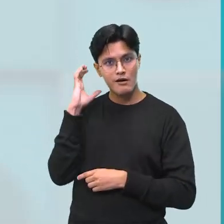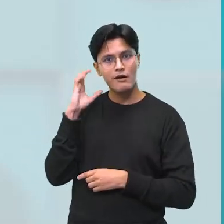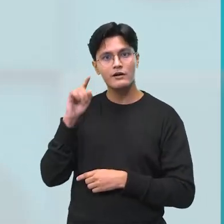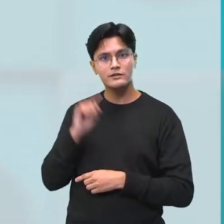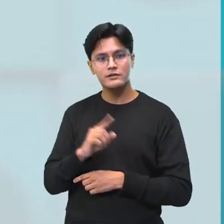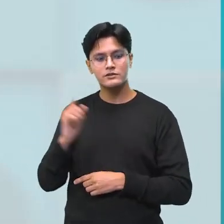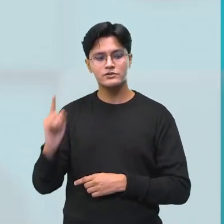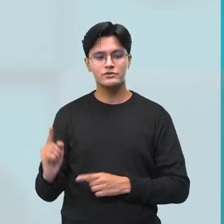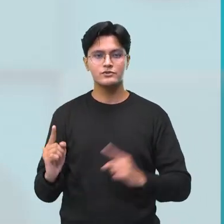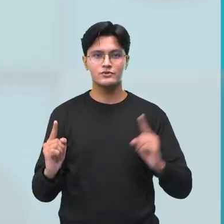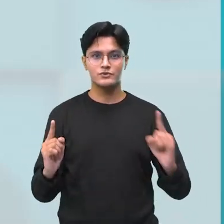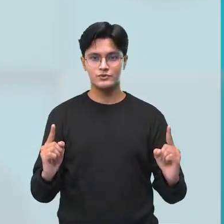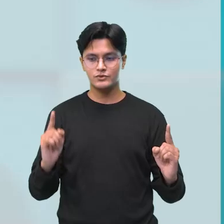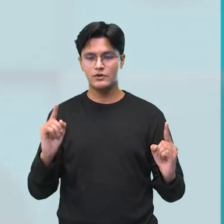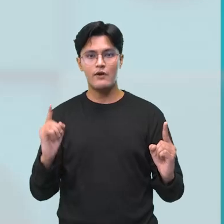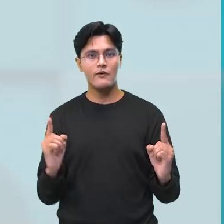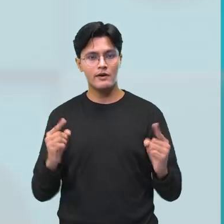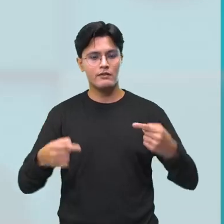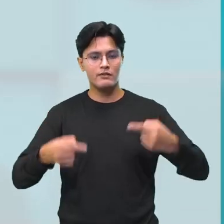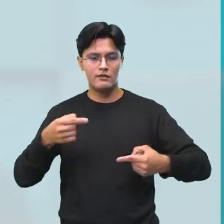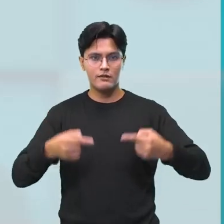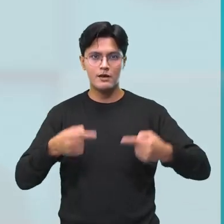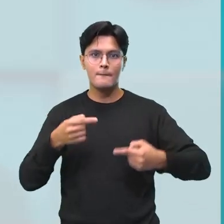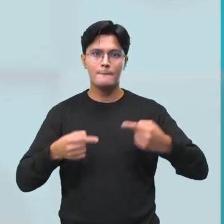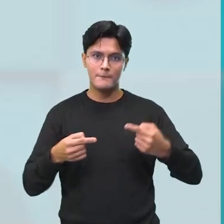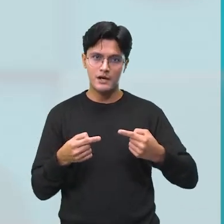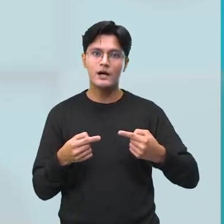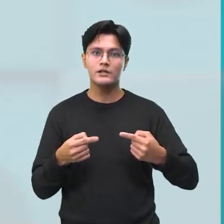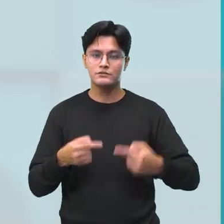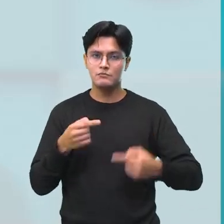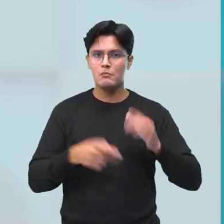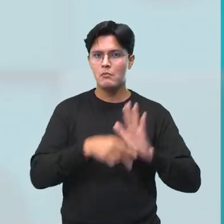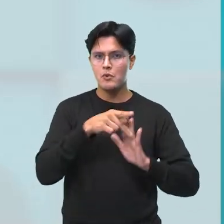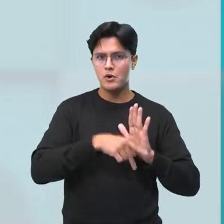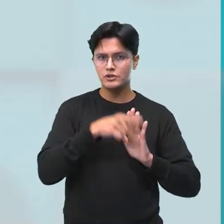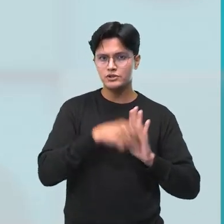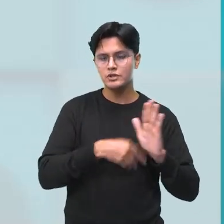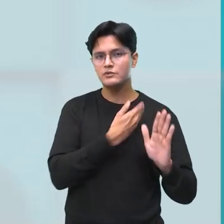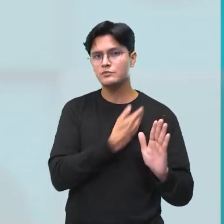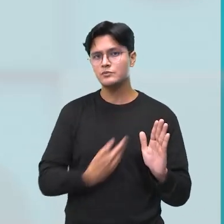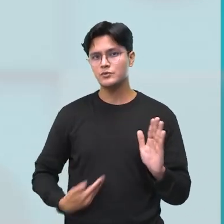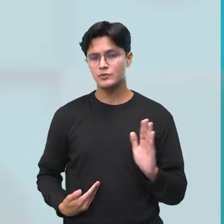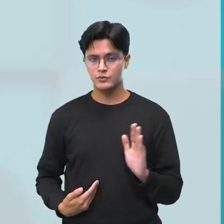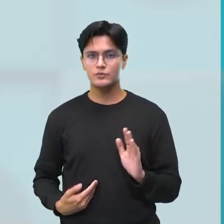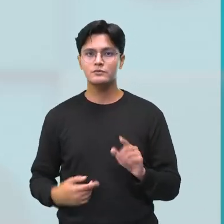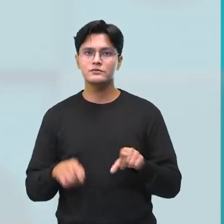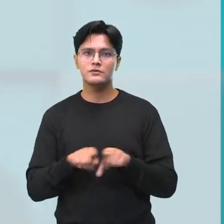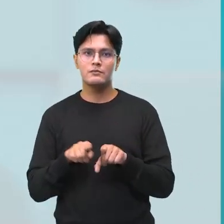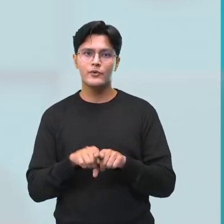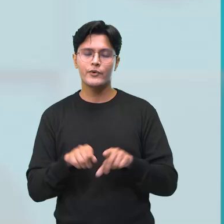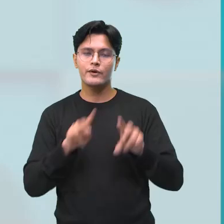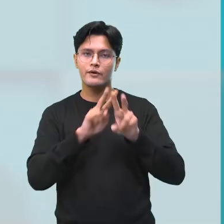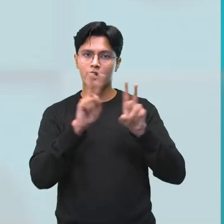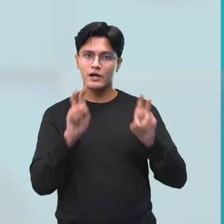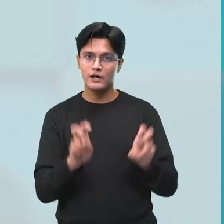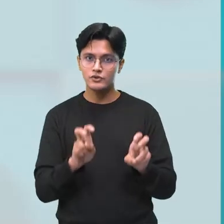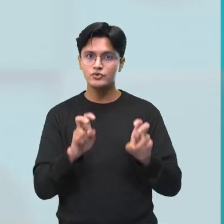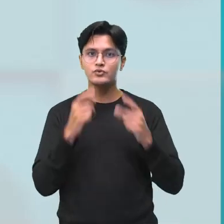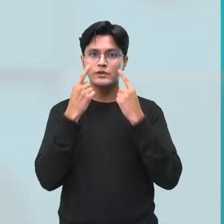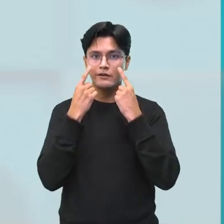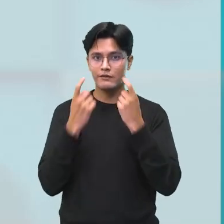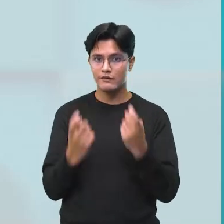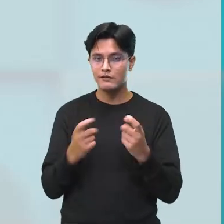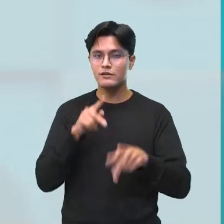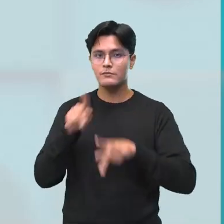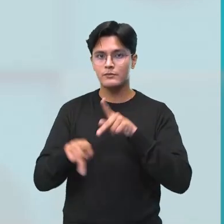mesmo lugar para se debater, né, políticas públicas, se debater questões que são de interesse